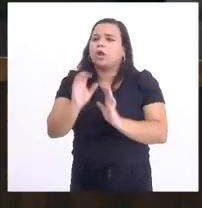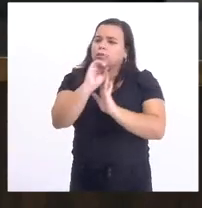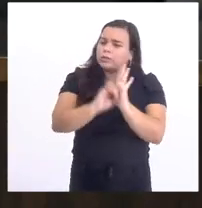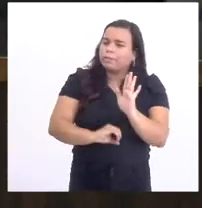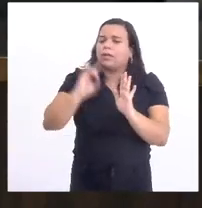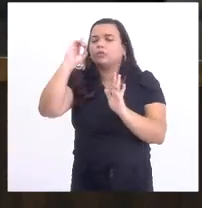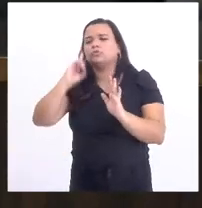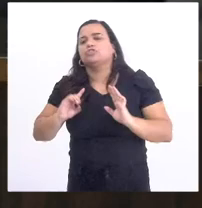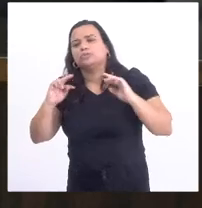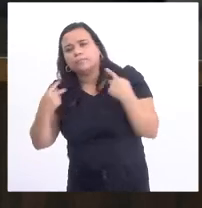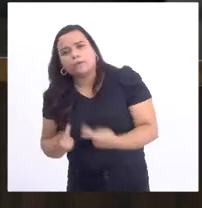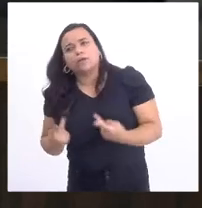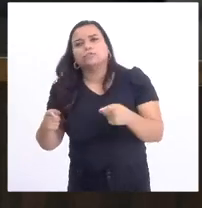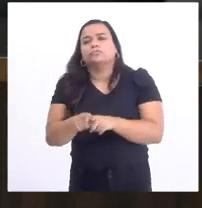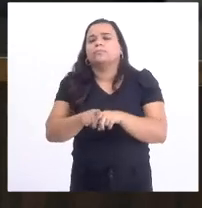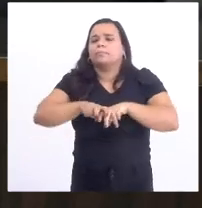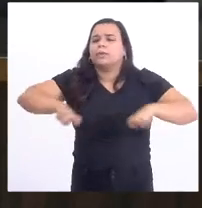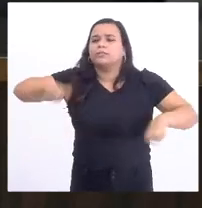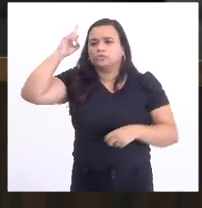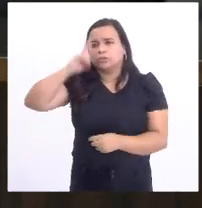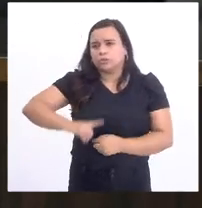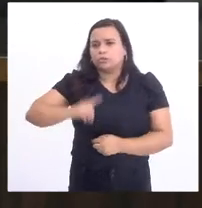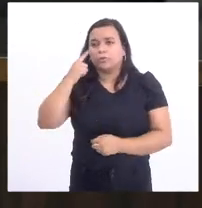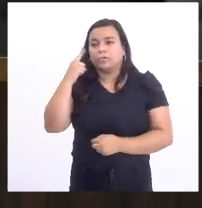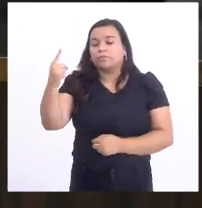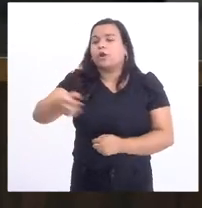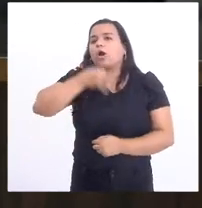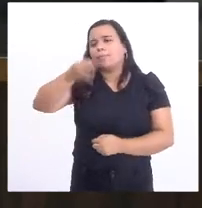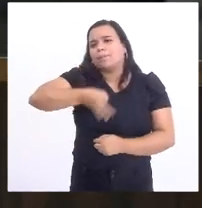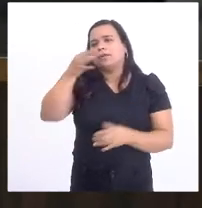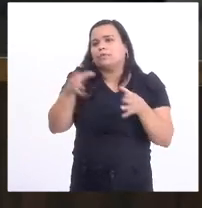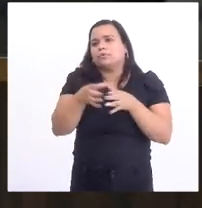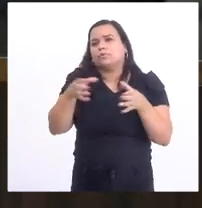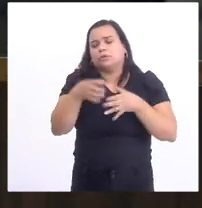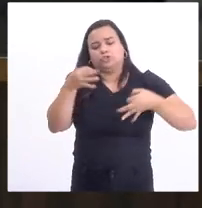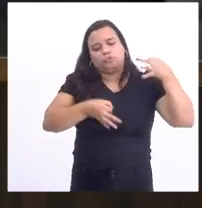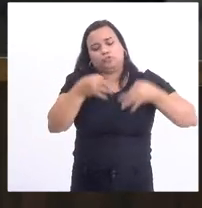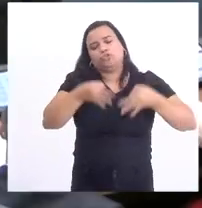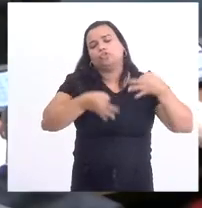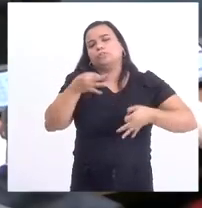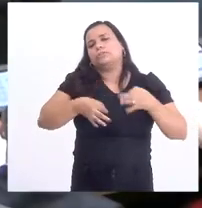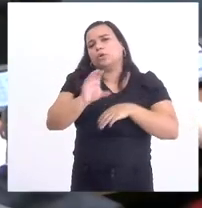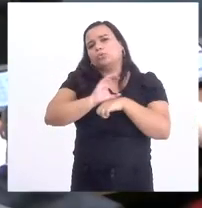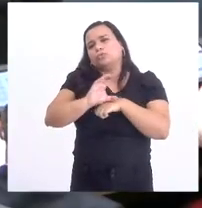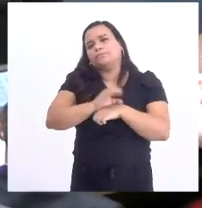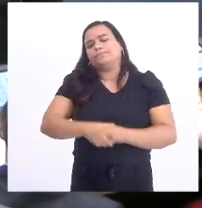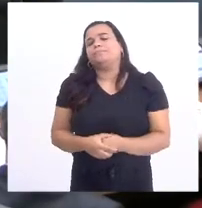de Orçamento e da Mesa Diretora. Para emitir parecer pela Comissão de Constituição e Justiça, deputado Luiz Paulo.